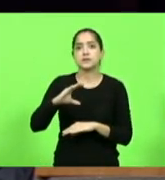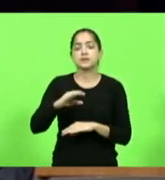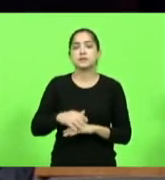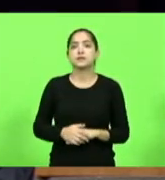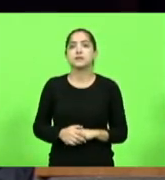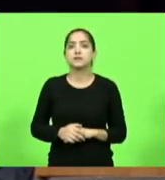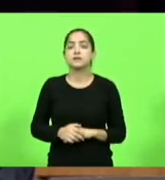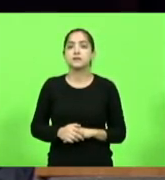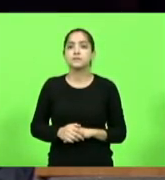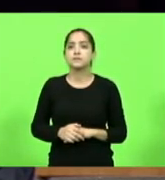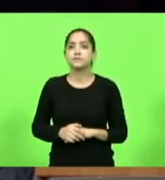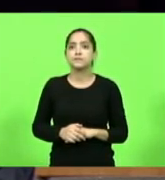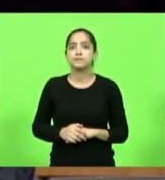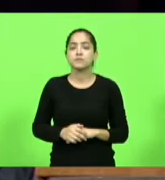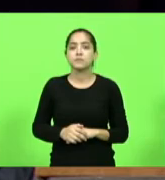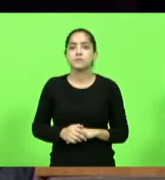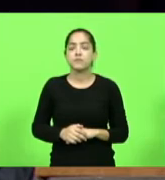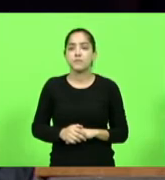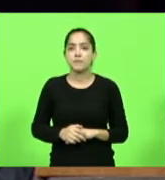com a queda